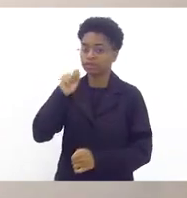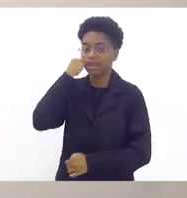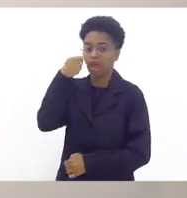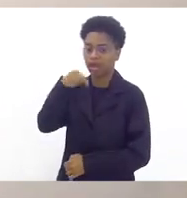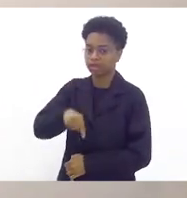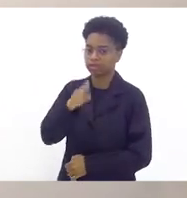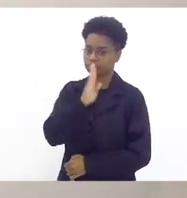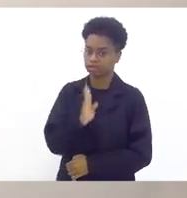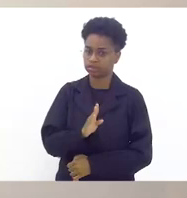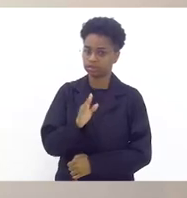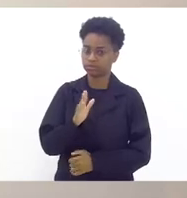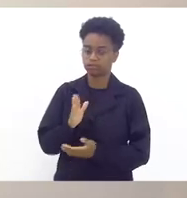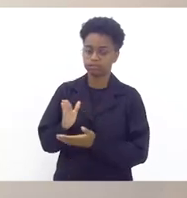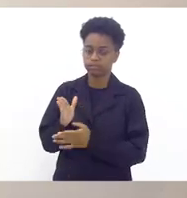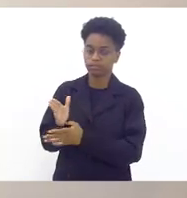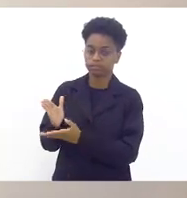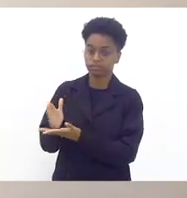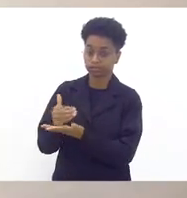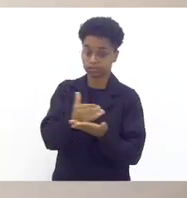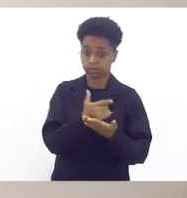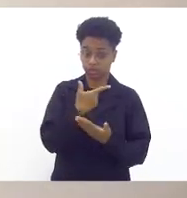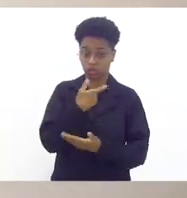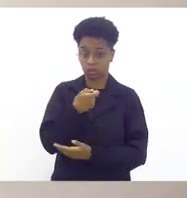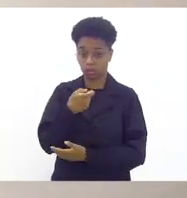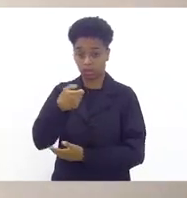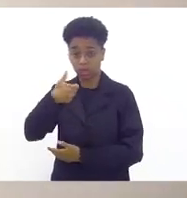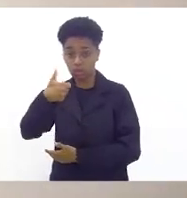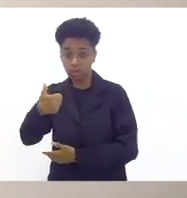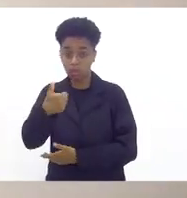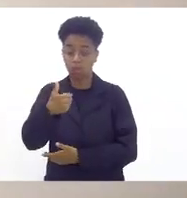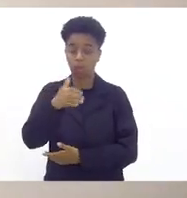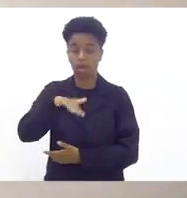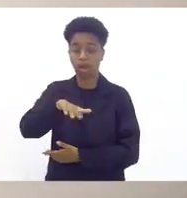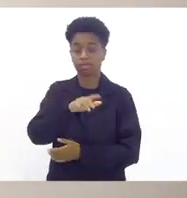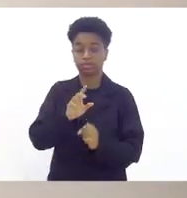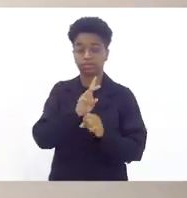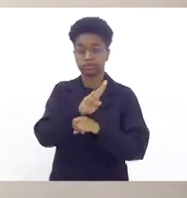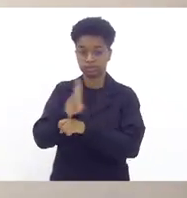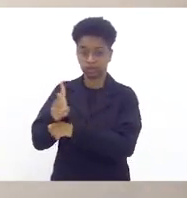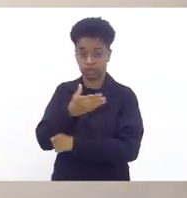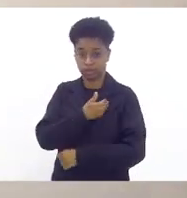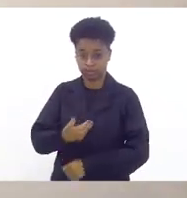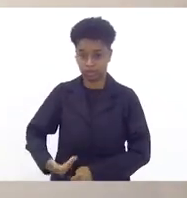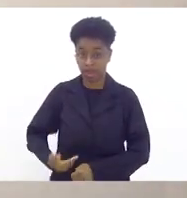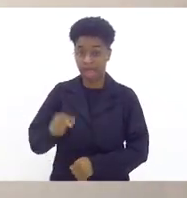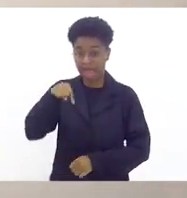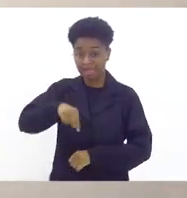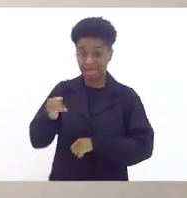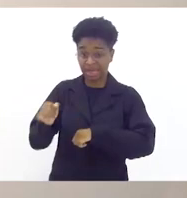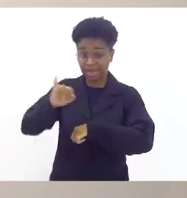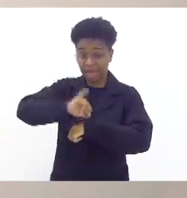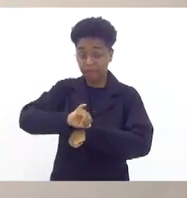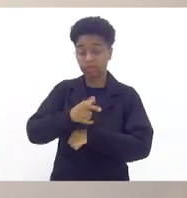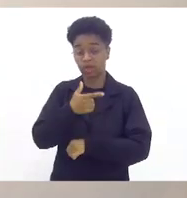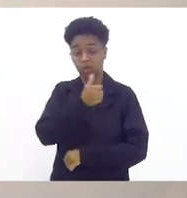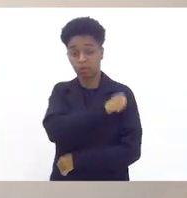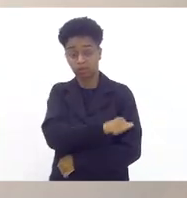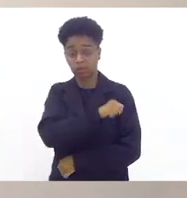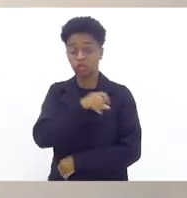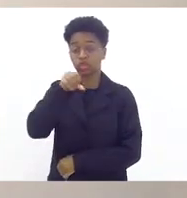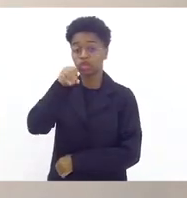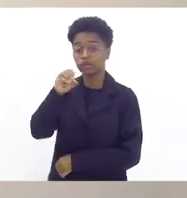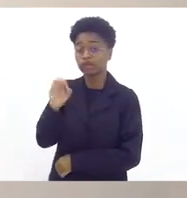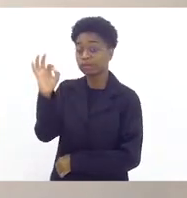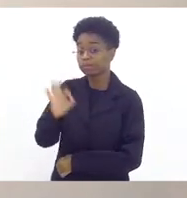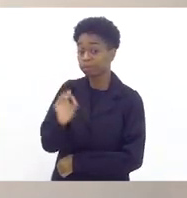Dado de 2001, do Observatório da Segurança Pública, na capital do Rio de Janeiro, 90%